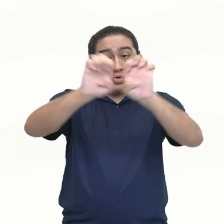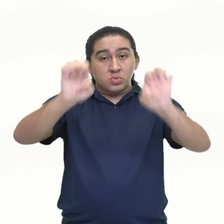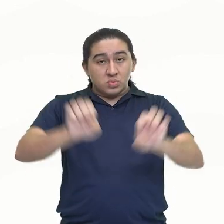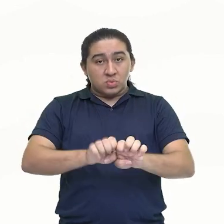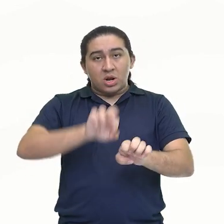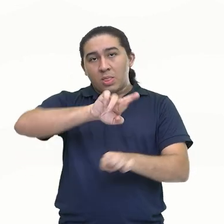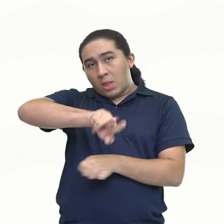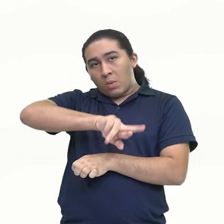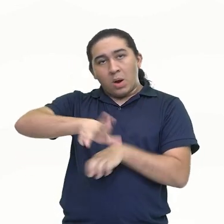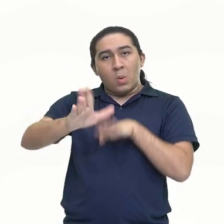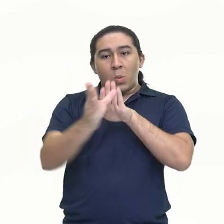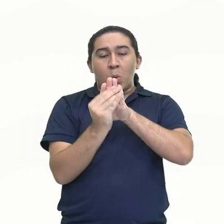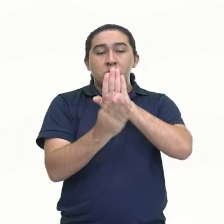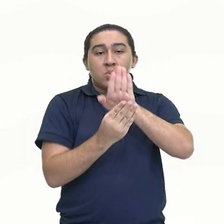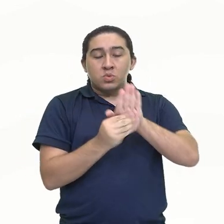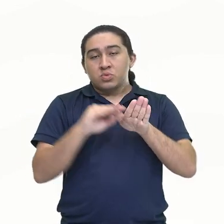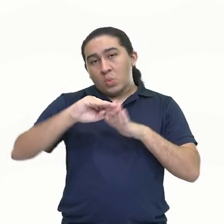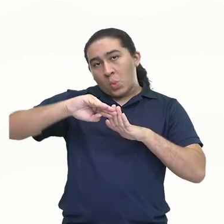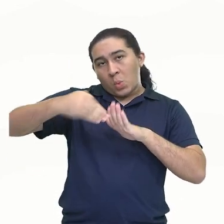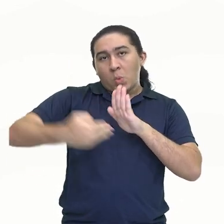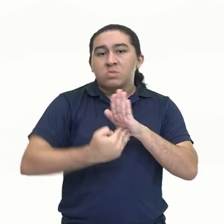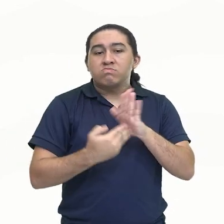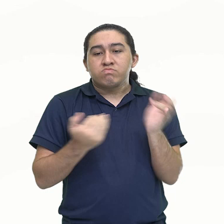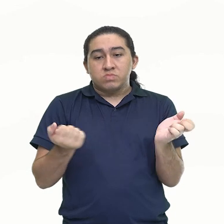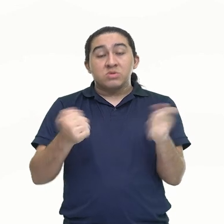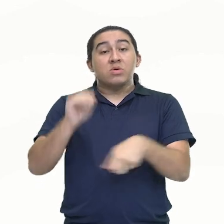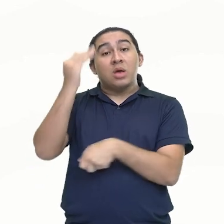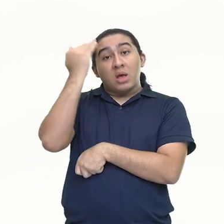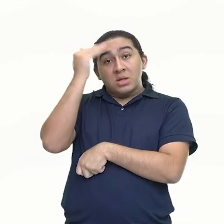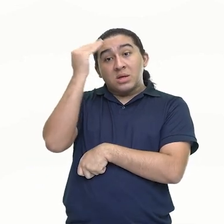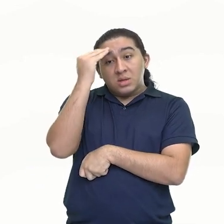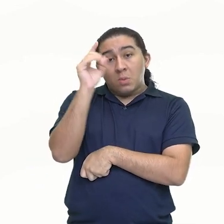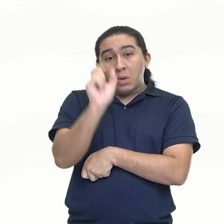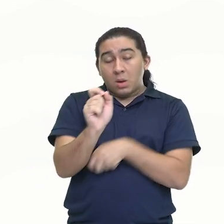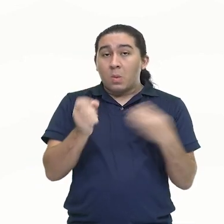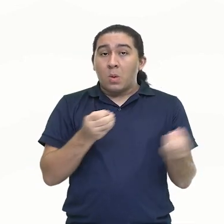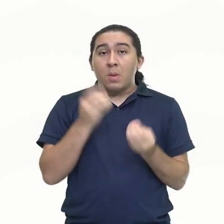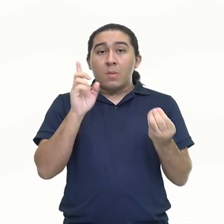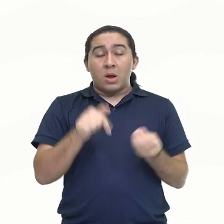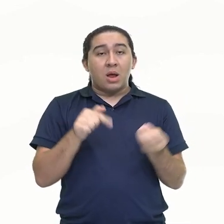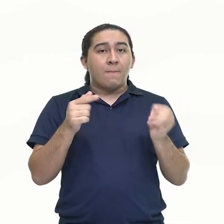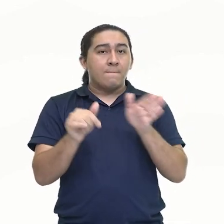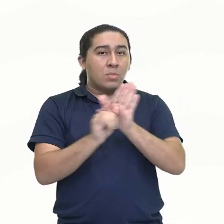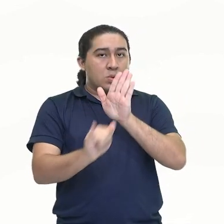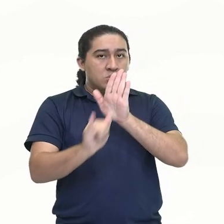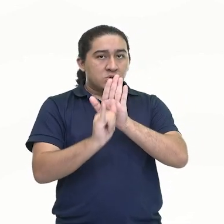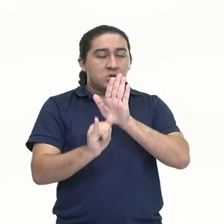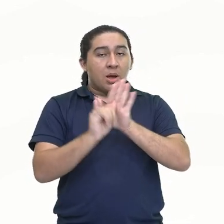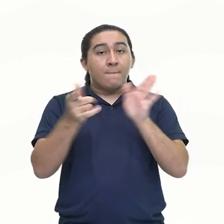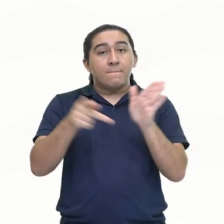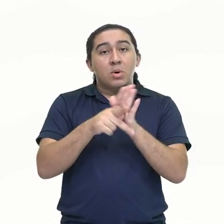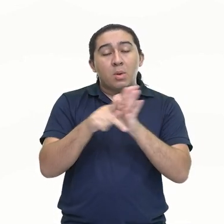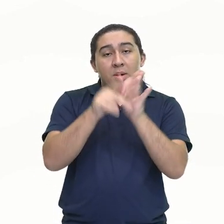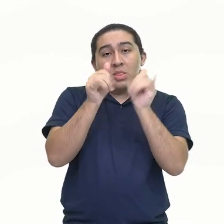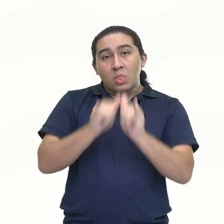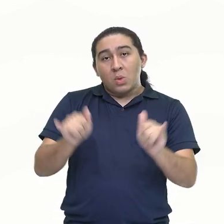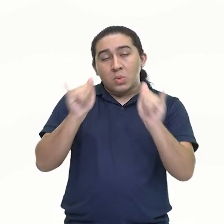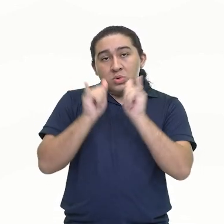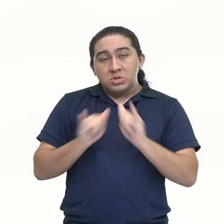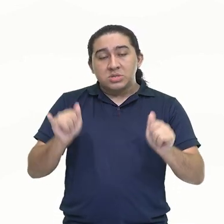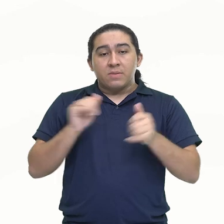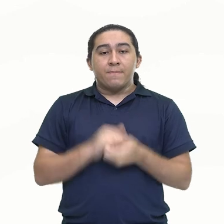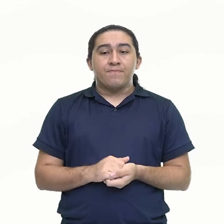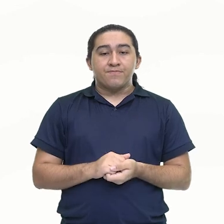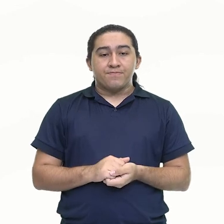gente. Então, deu para compreender, né, como se estabelece a notícia. Então, agora a gente